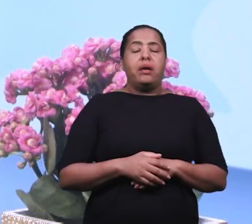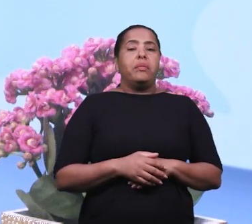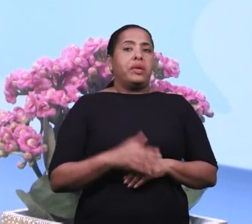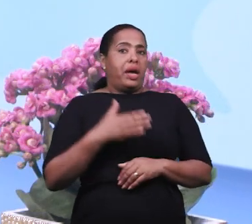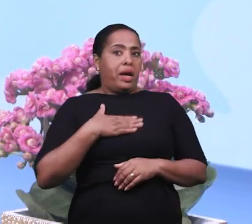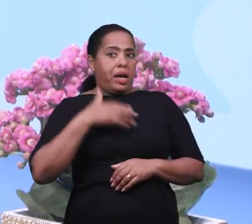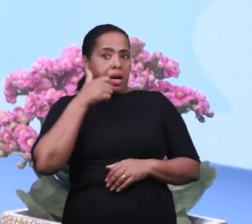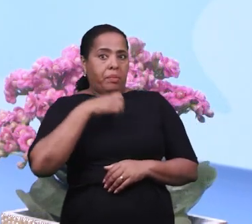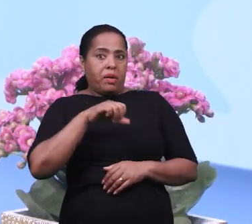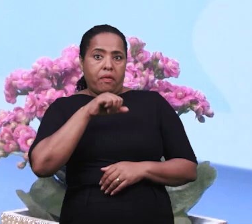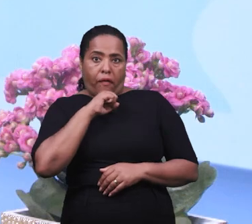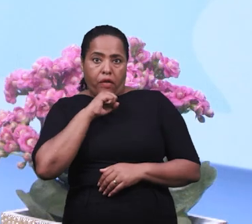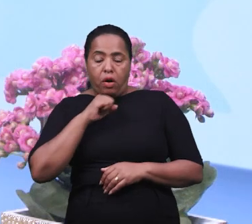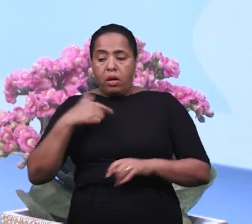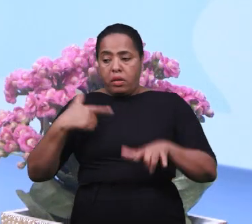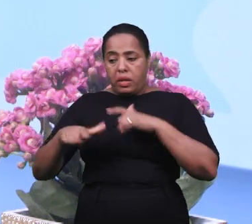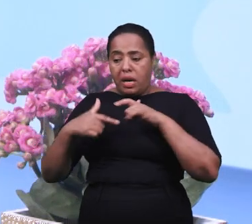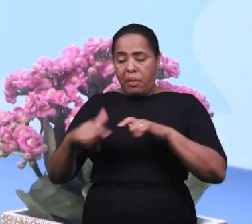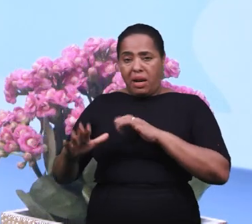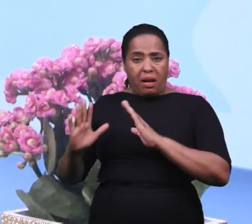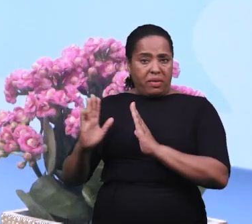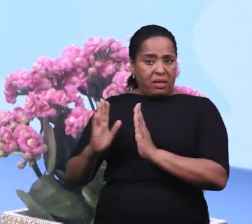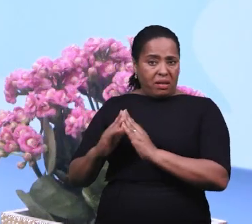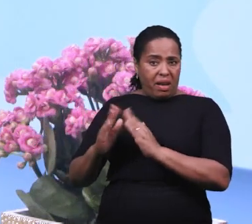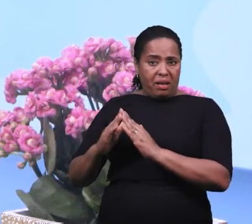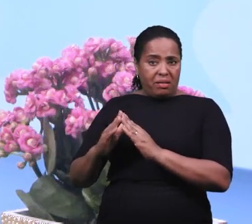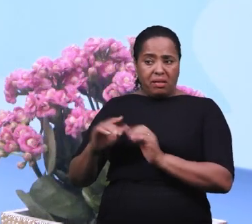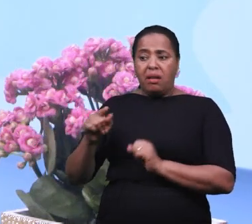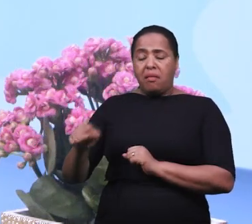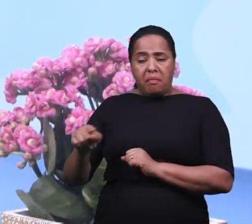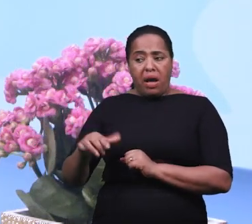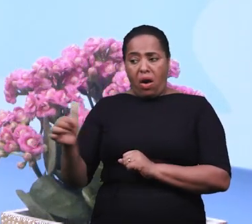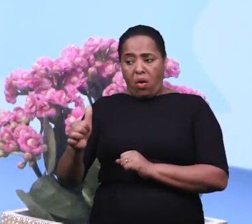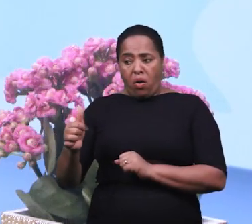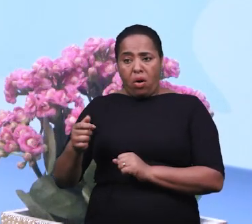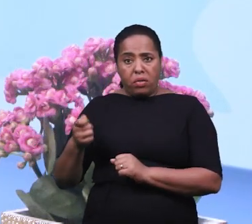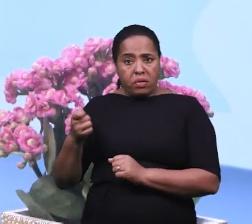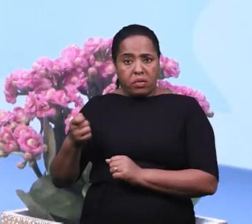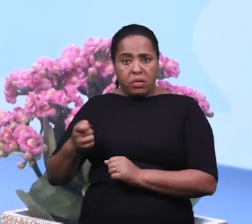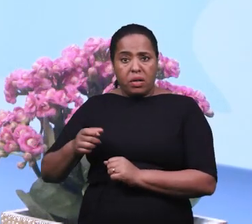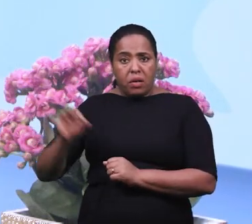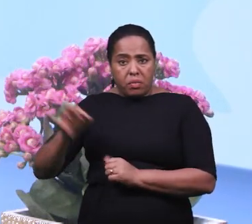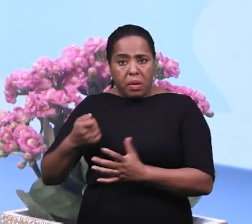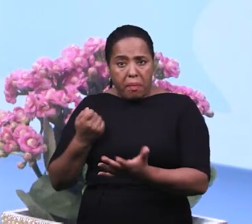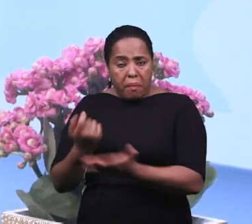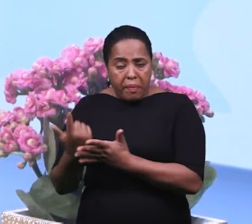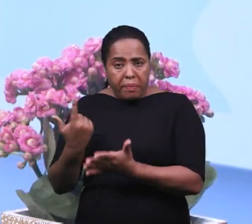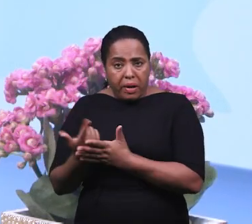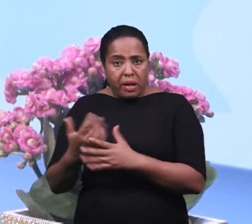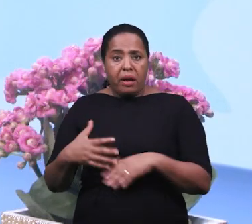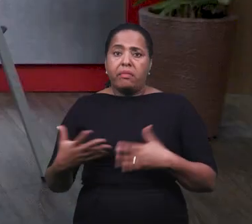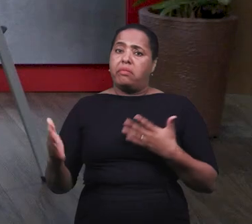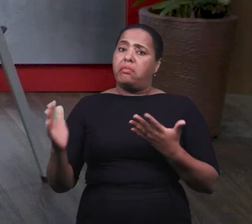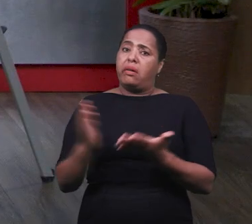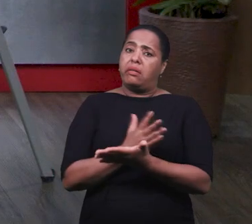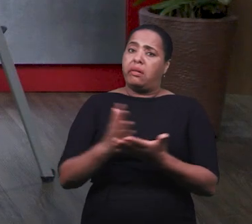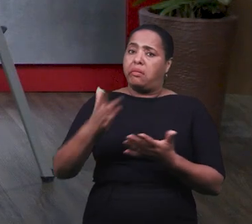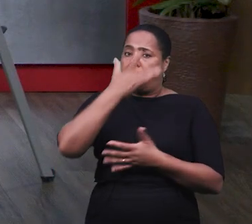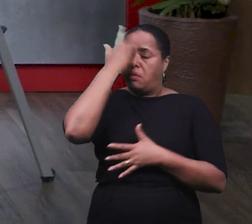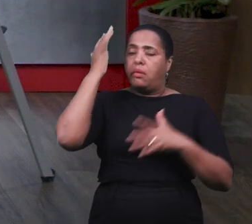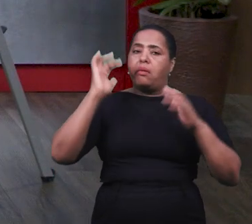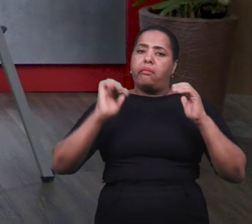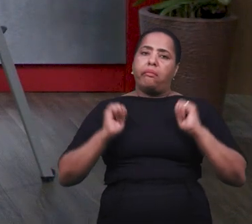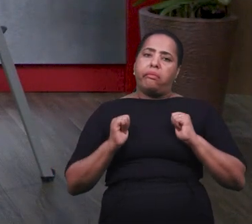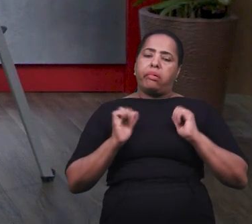profissional liberal, minha avó aposentou. Então, assim, ela tinha essa consciência, mas muitos não têm. Não tem. Então, acaba